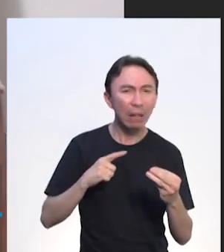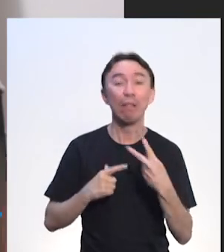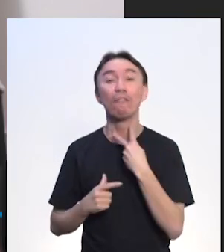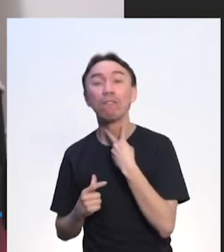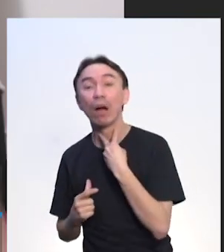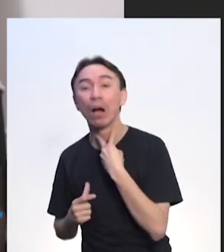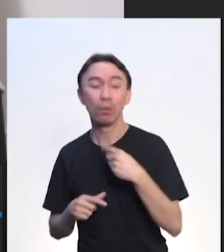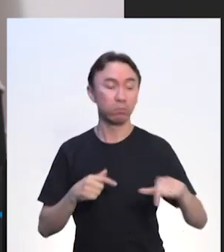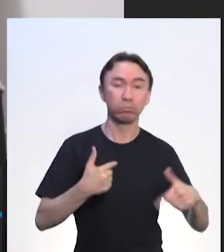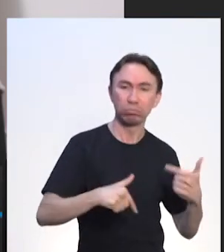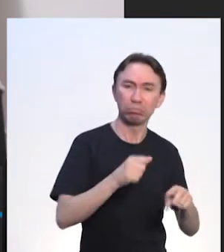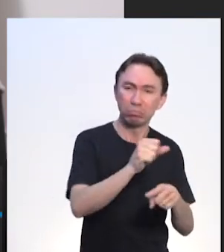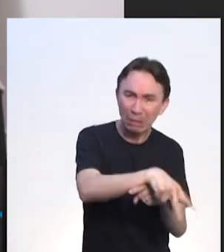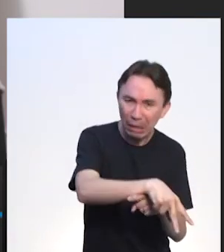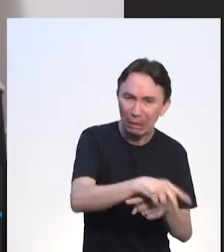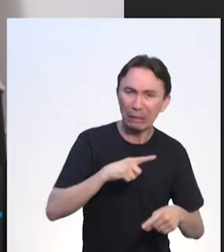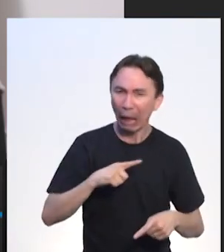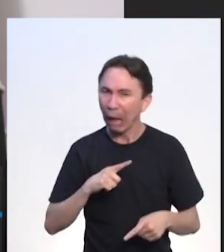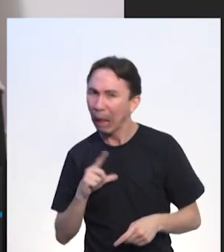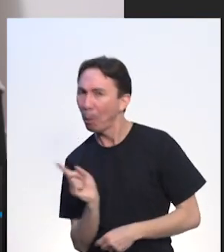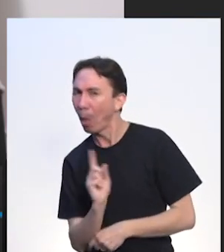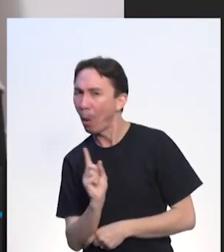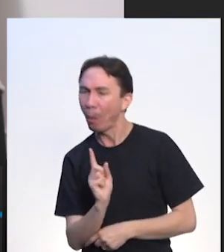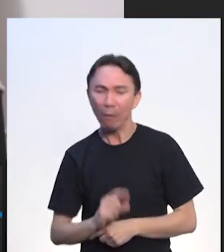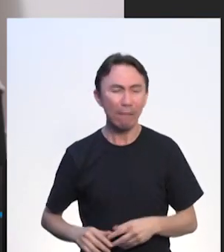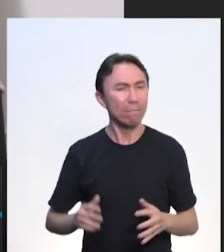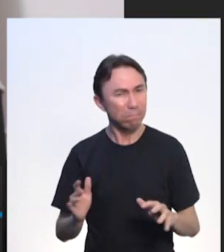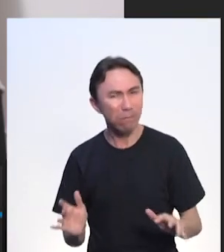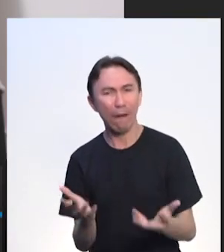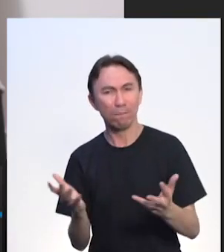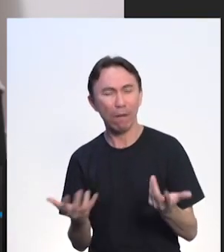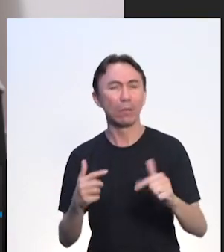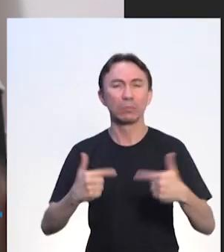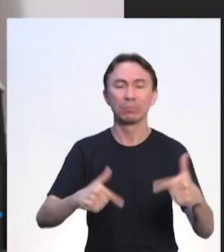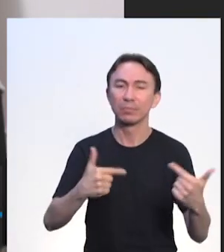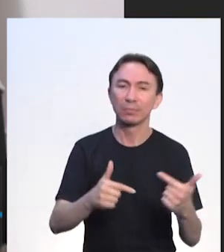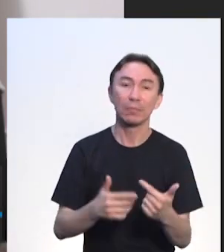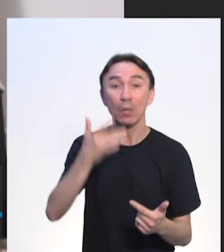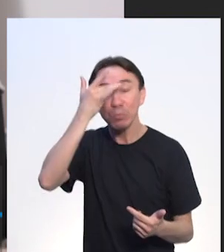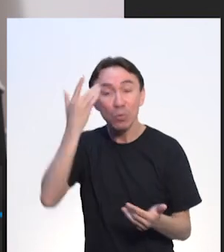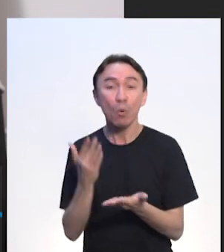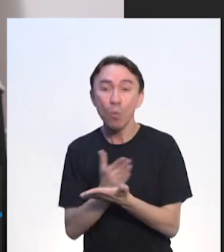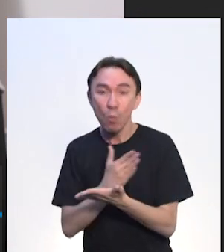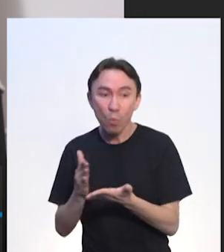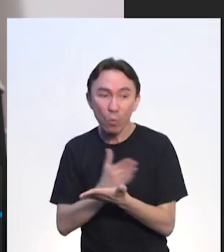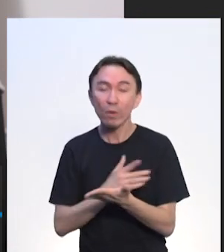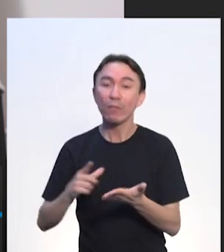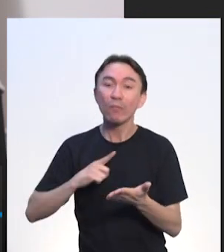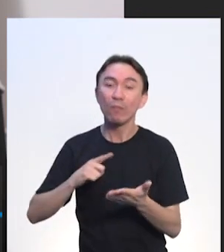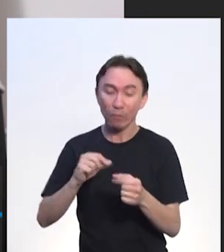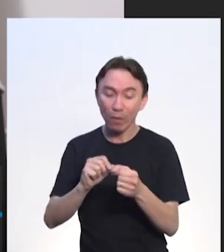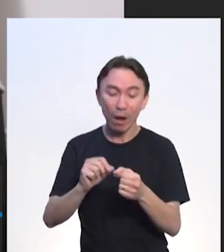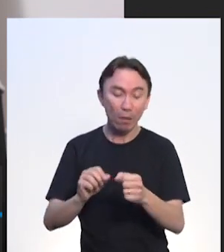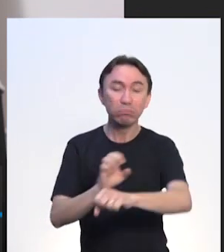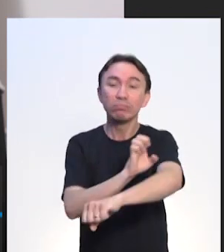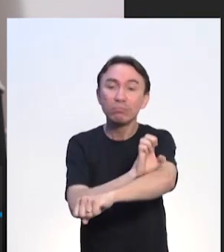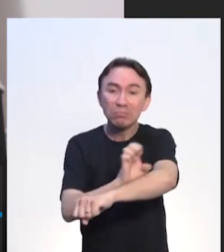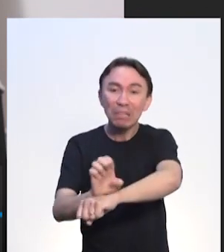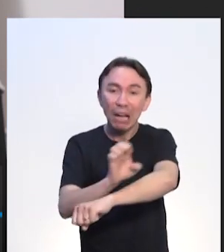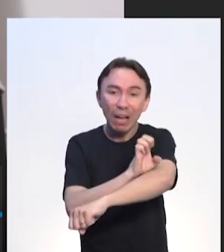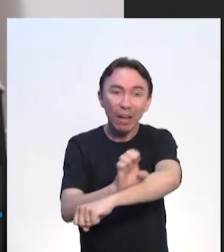ou incentivos para trabalhar, né? Quando a gente fala, por exemplo, de gente que faz estágio, tem muitas vezes o estágio